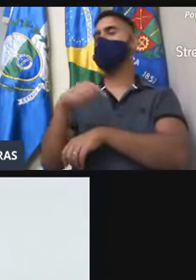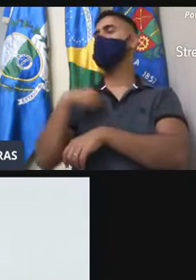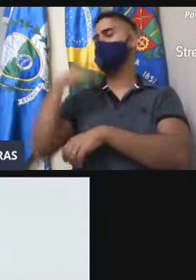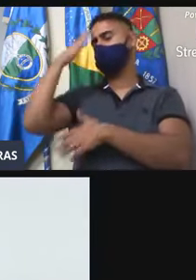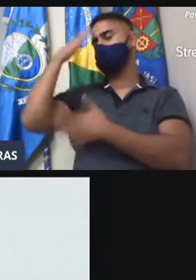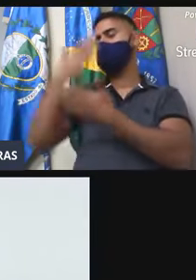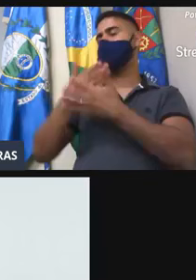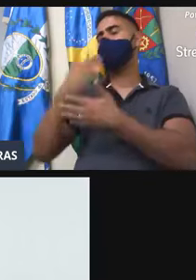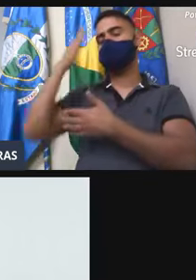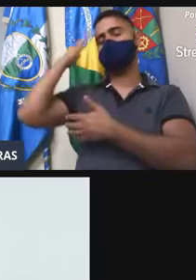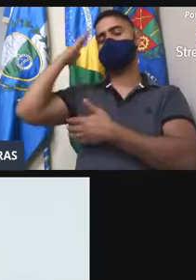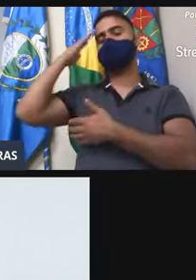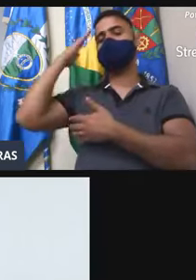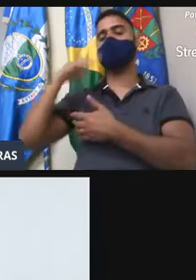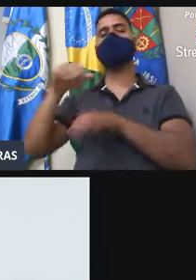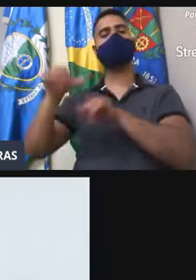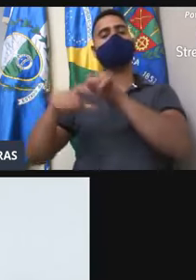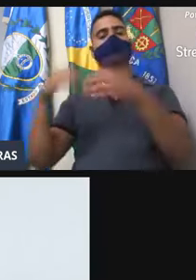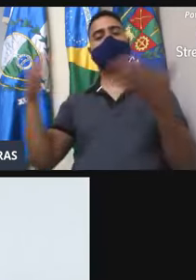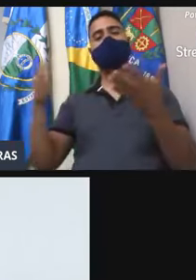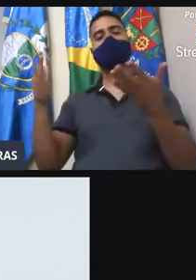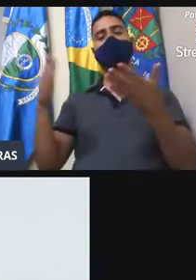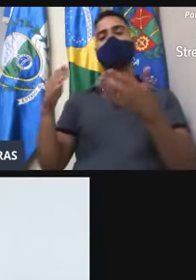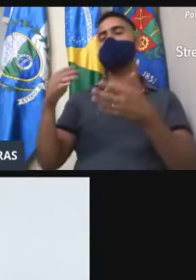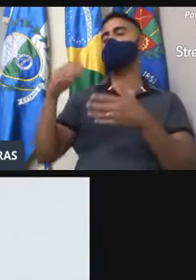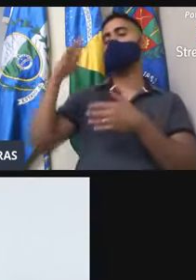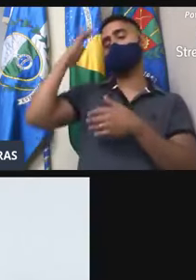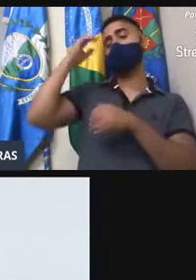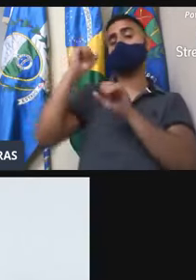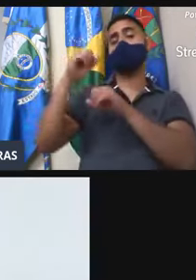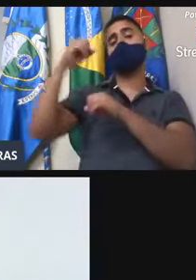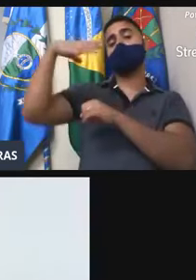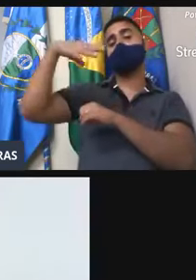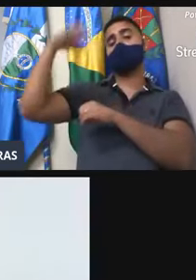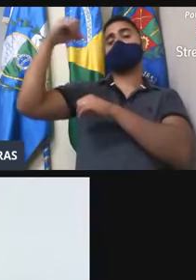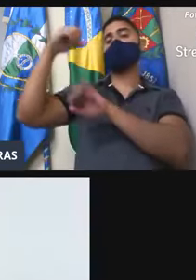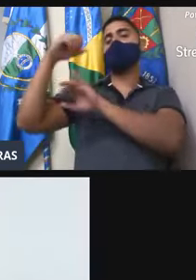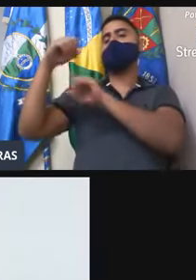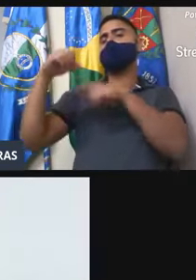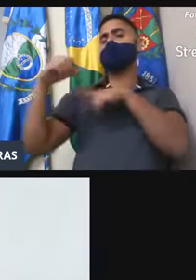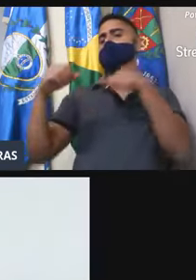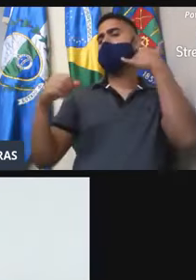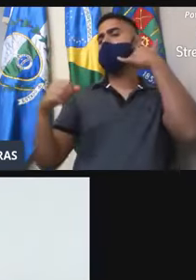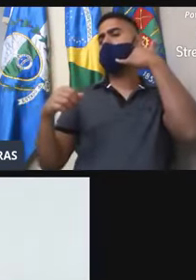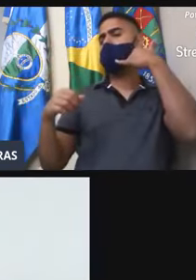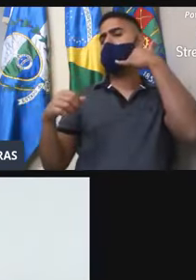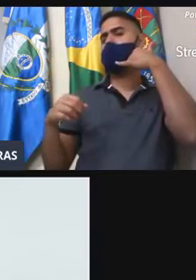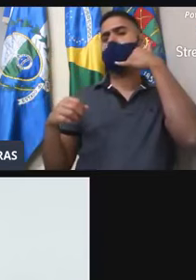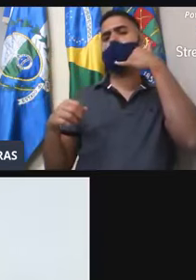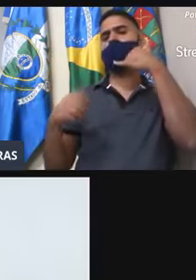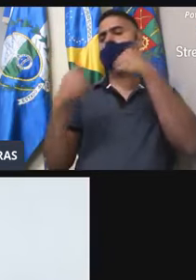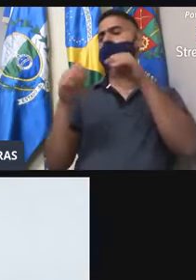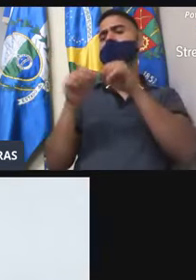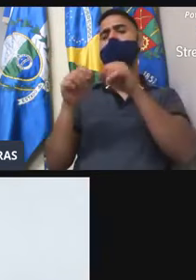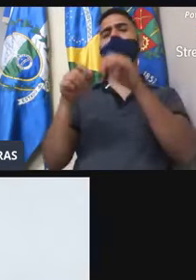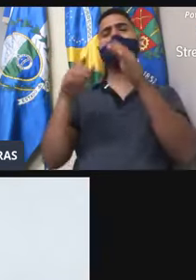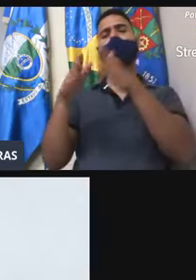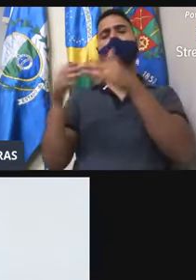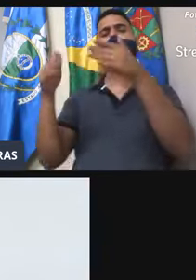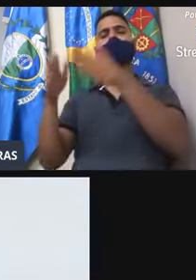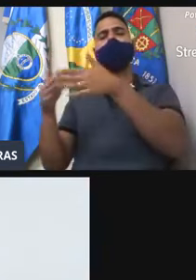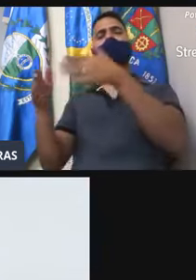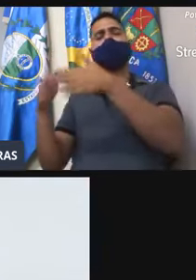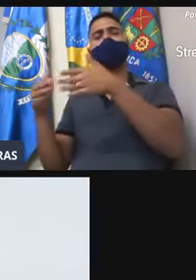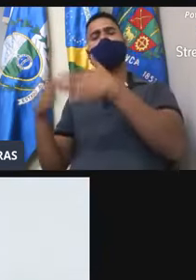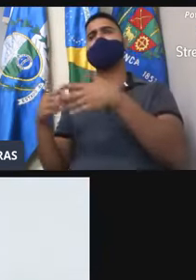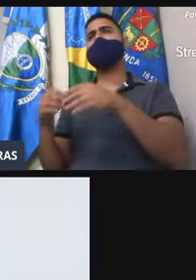que troca hoje, de repente queima amanhã. Mas se tivesse um 0800, a gente precisava estar fazendo indicação aqui na nossa prefeitura,